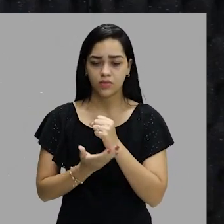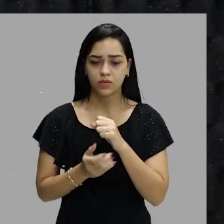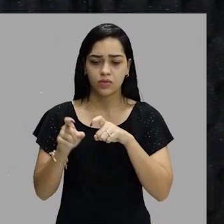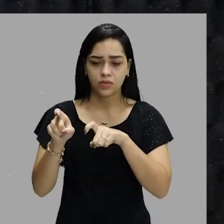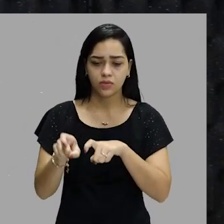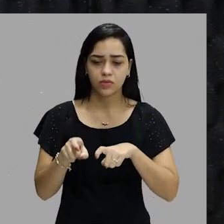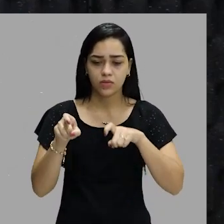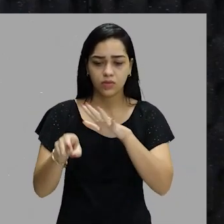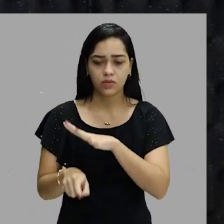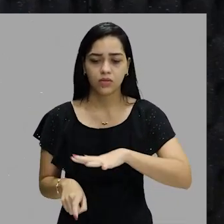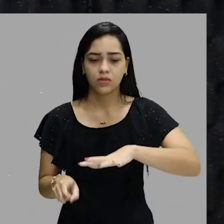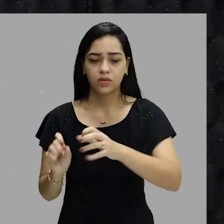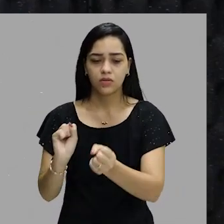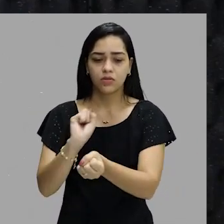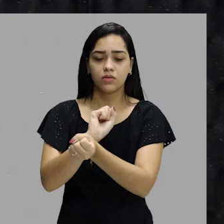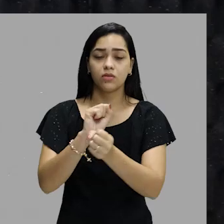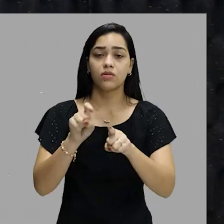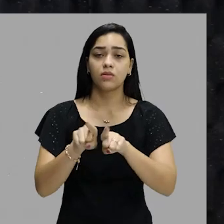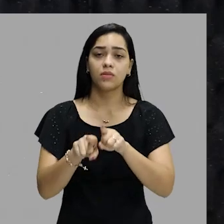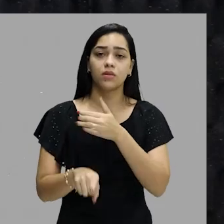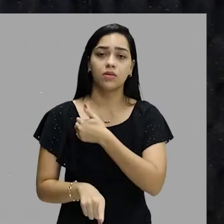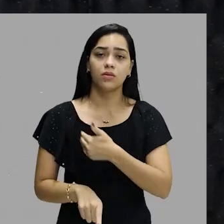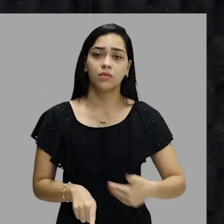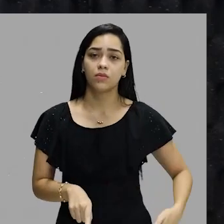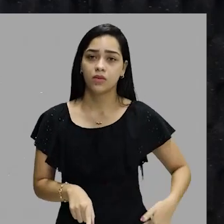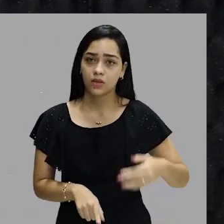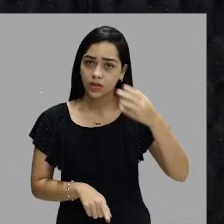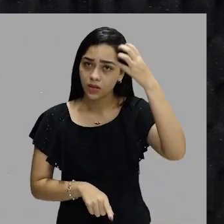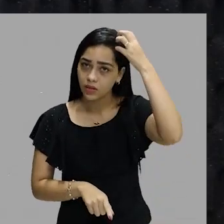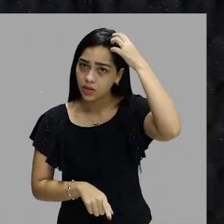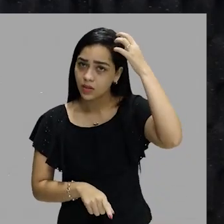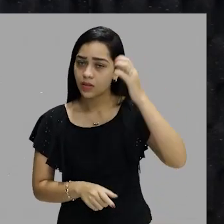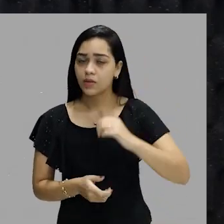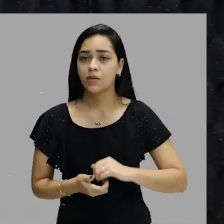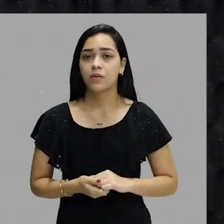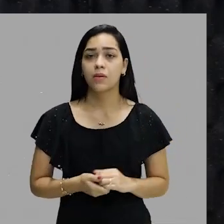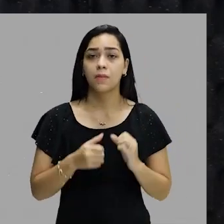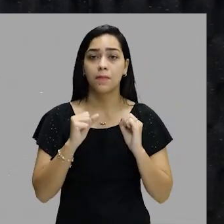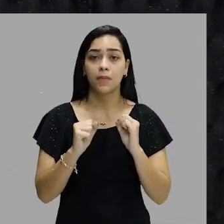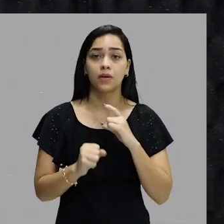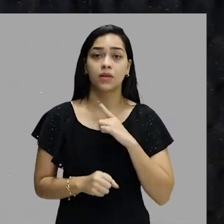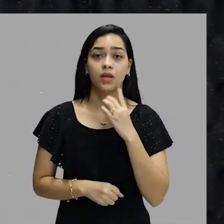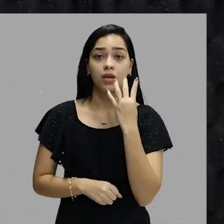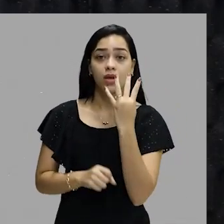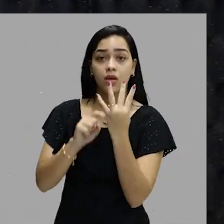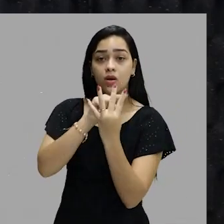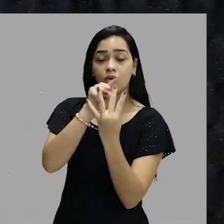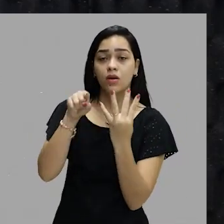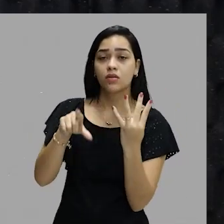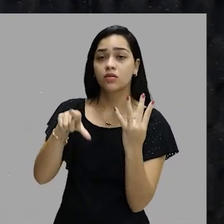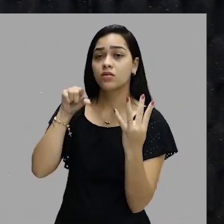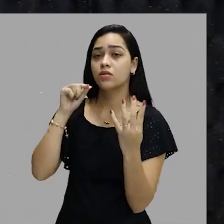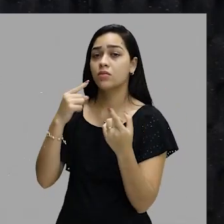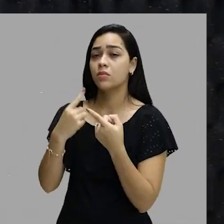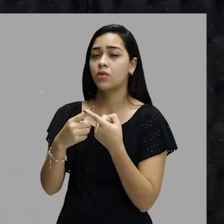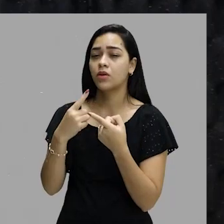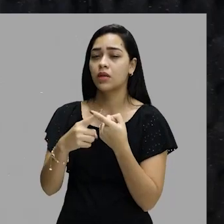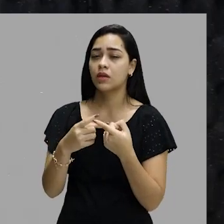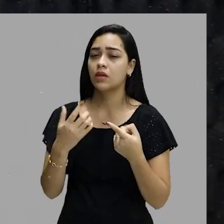no escravismo e na monarquia. Você pode observar que esse exercício só tem 4 alternativas, porque é